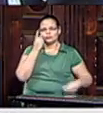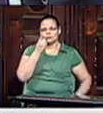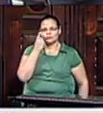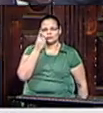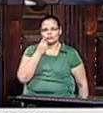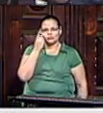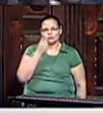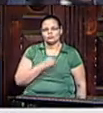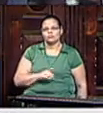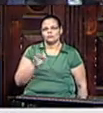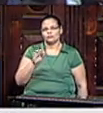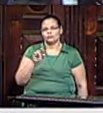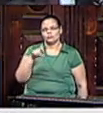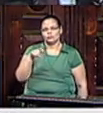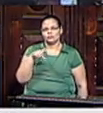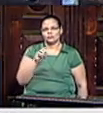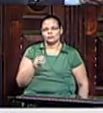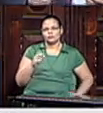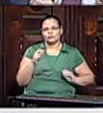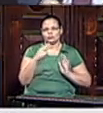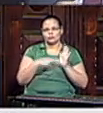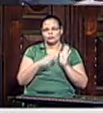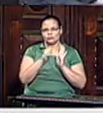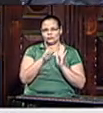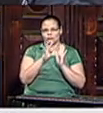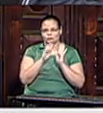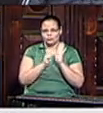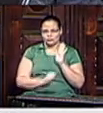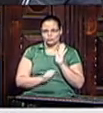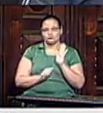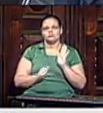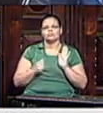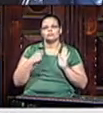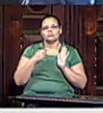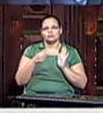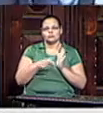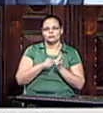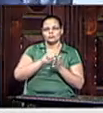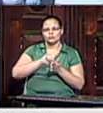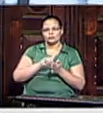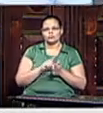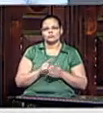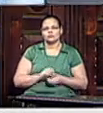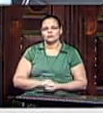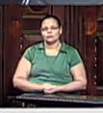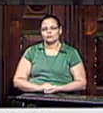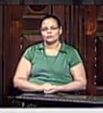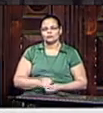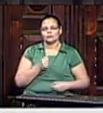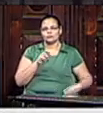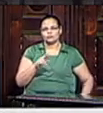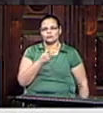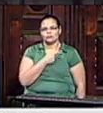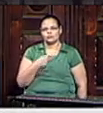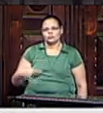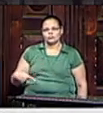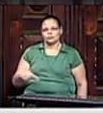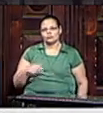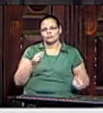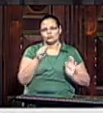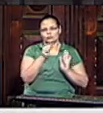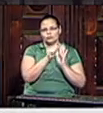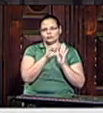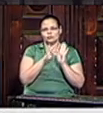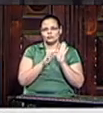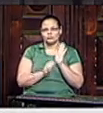deputado Marcelo Freixo para fazer a leitura da ata da sessão anterior. Senhor presidente,